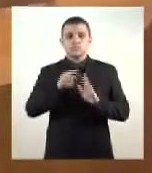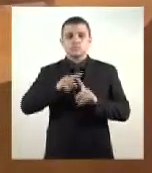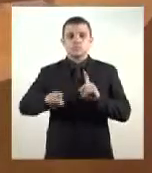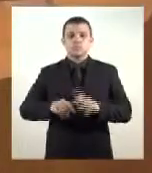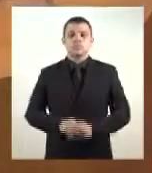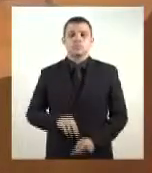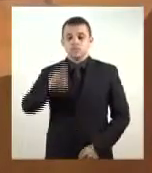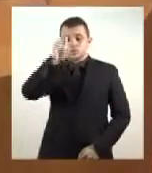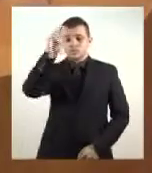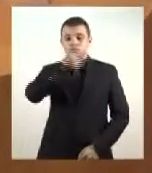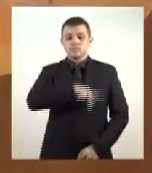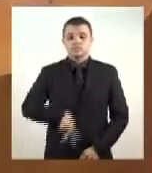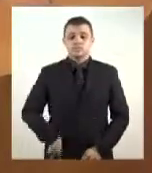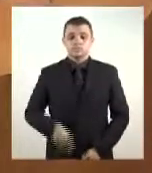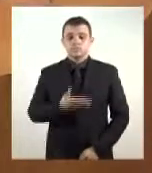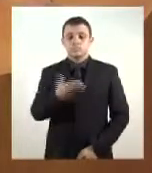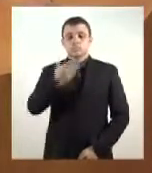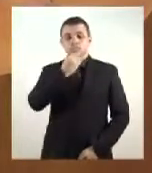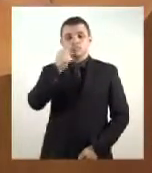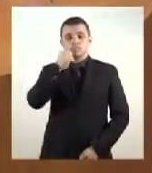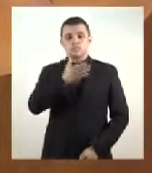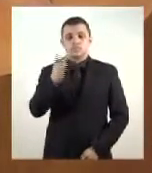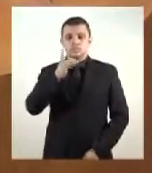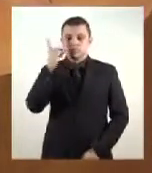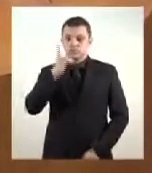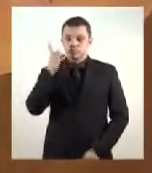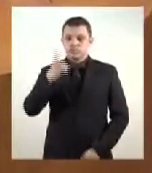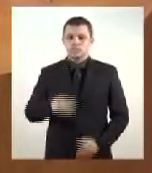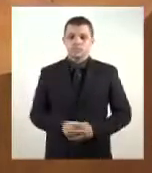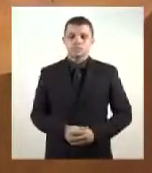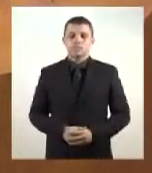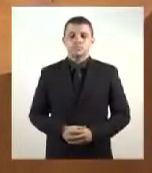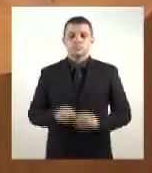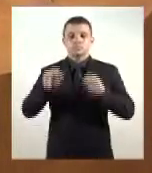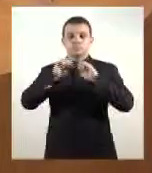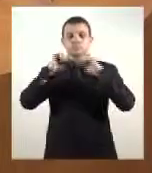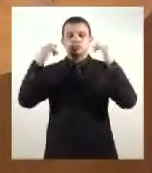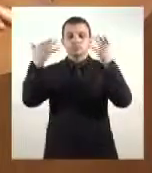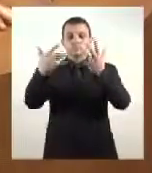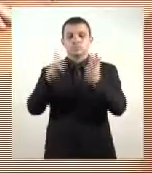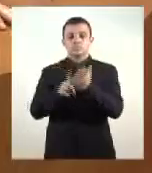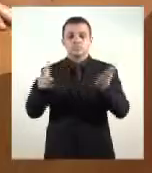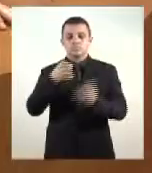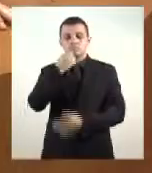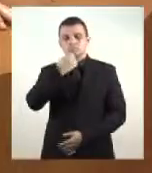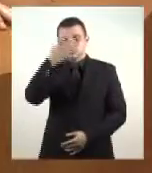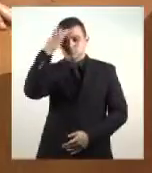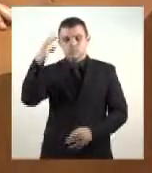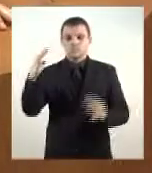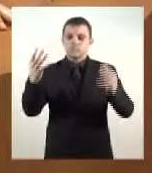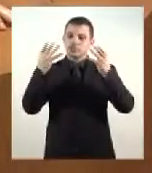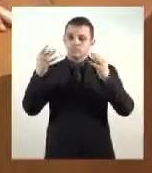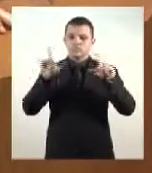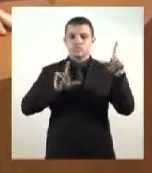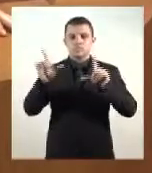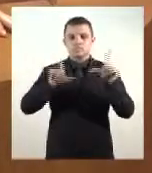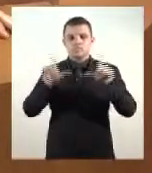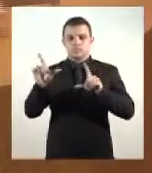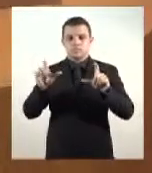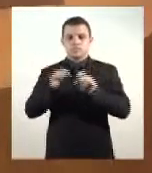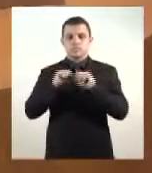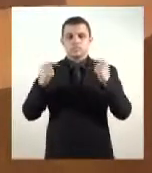Senhor presidente, senhores deputados, senhoras deputadas, galeria, imprensa, telespectadores da TV